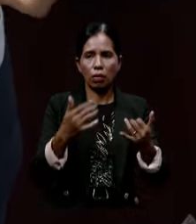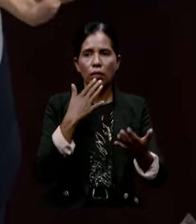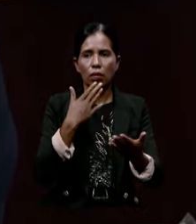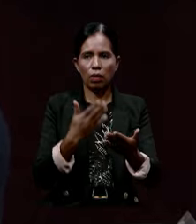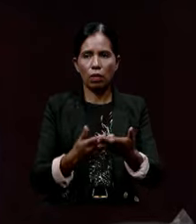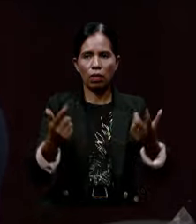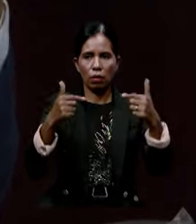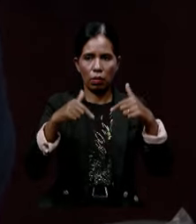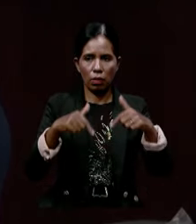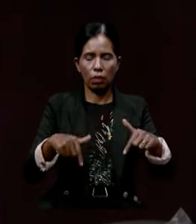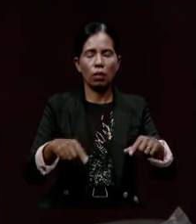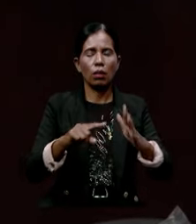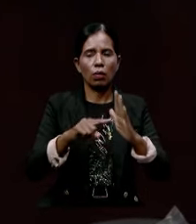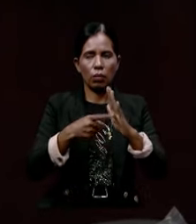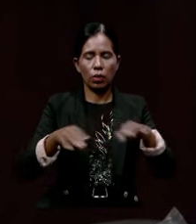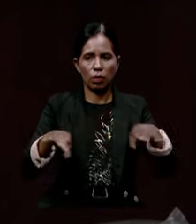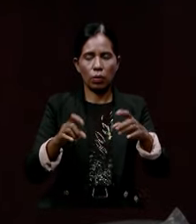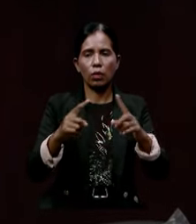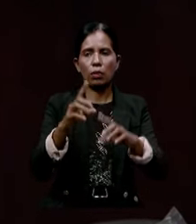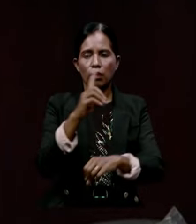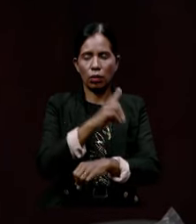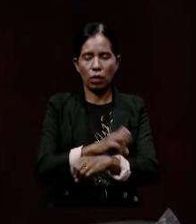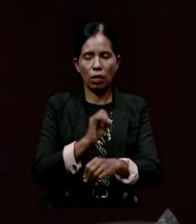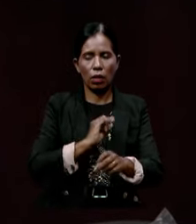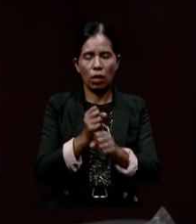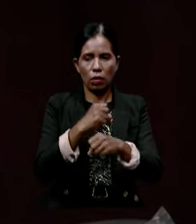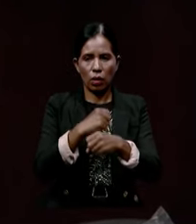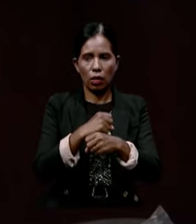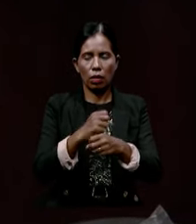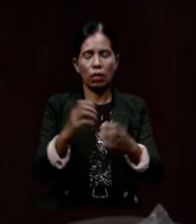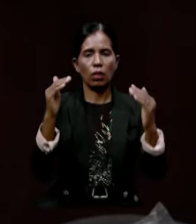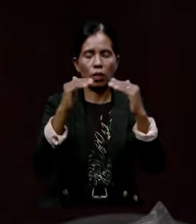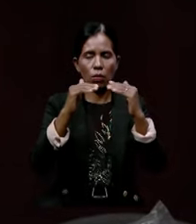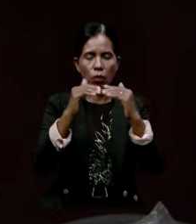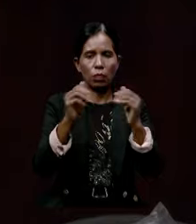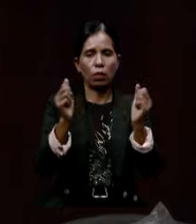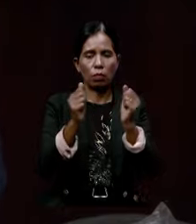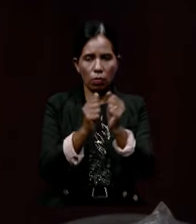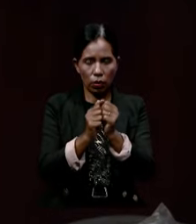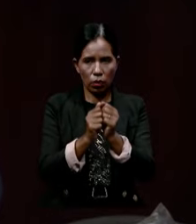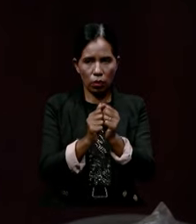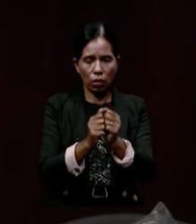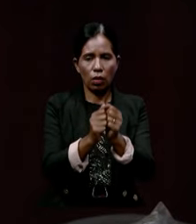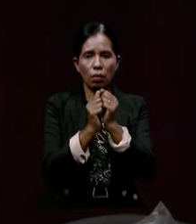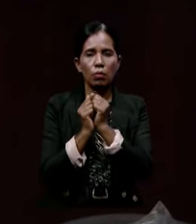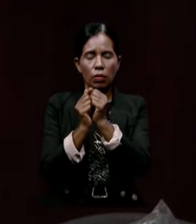ele mais começa o serviço, né, hoje, ao halo de reunião geral, muito com